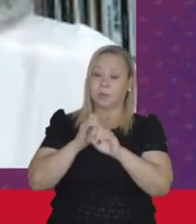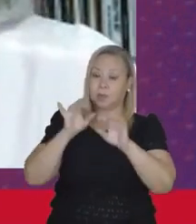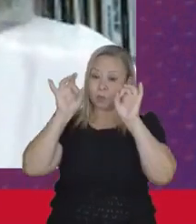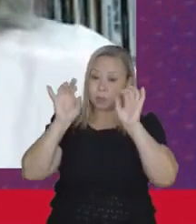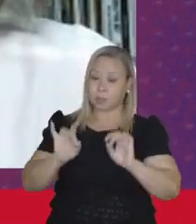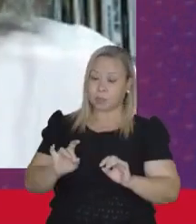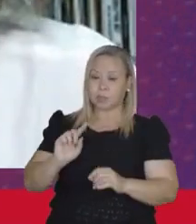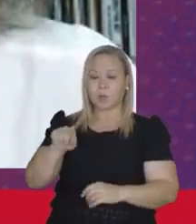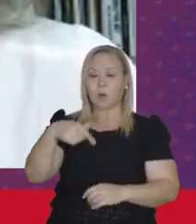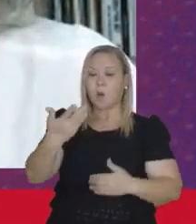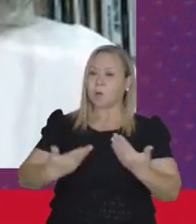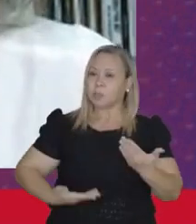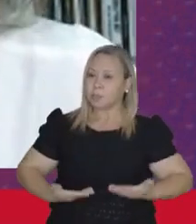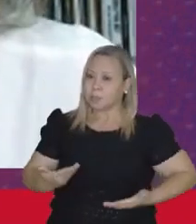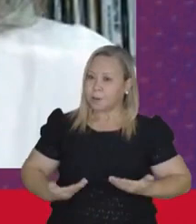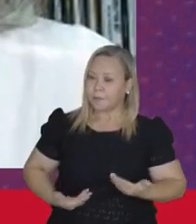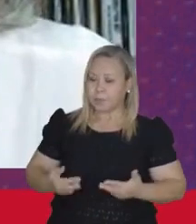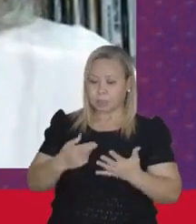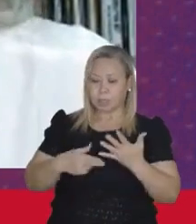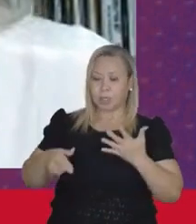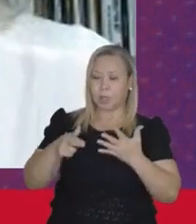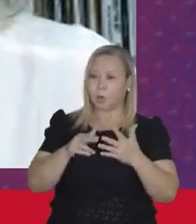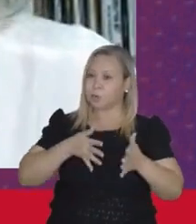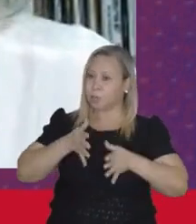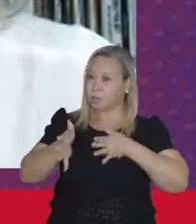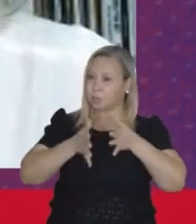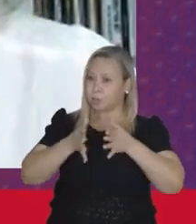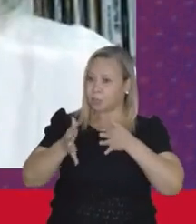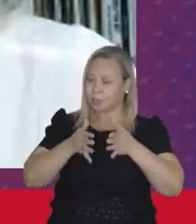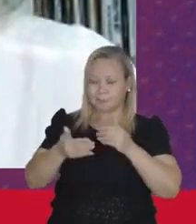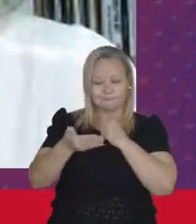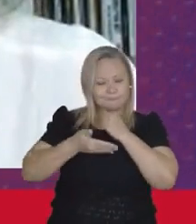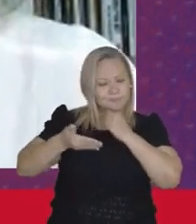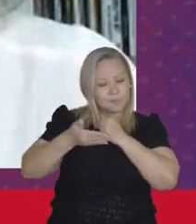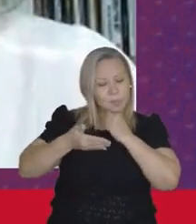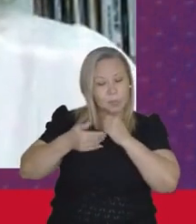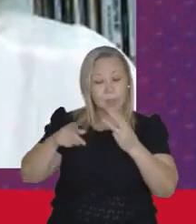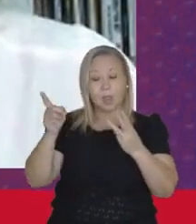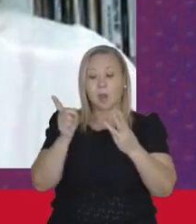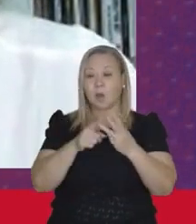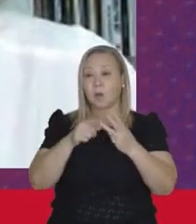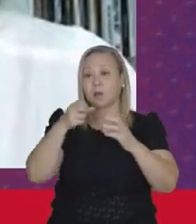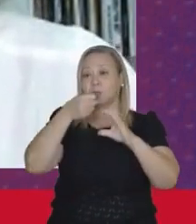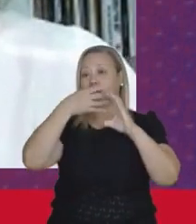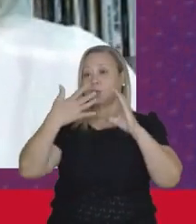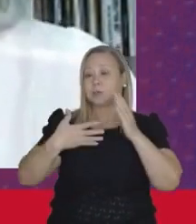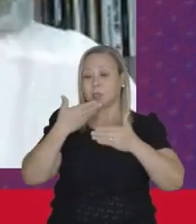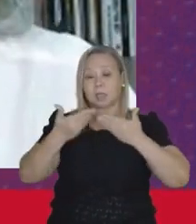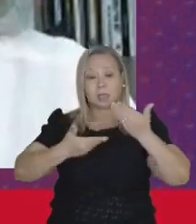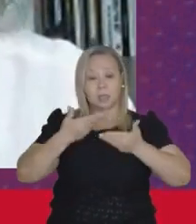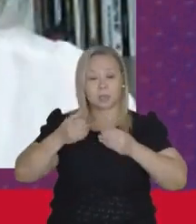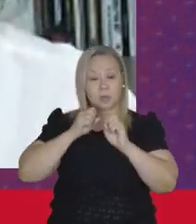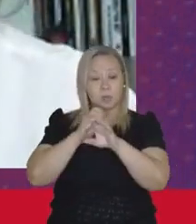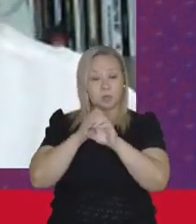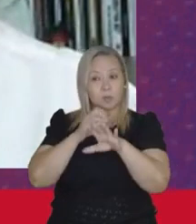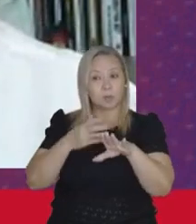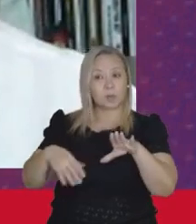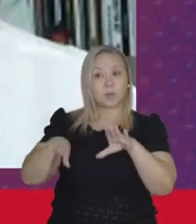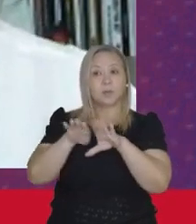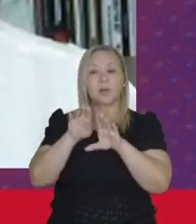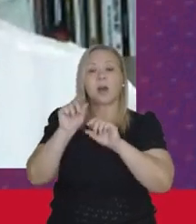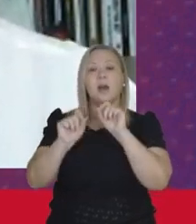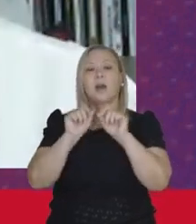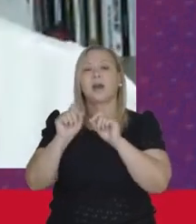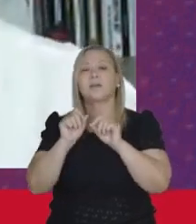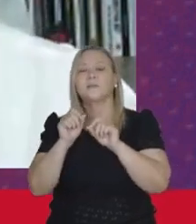demais serviços e recursos de acessibilidade. Isso é fundamental. E um terceiro aspecto em relação à educação inclusiva é que a